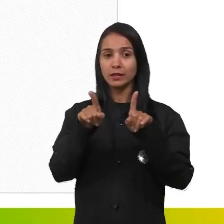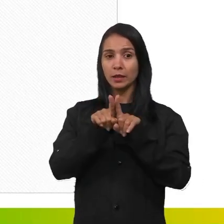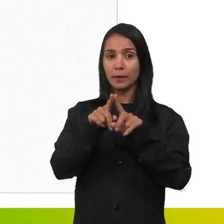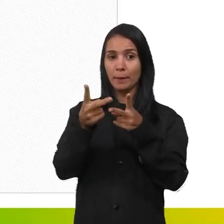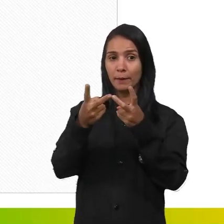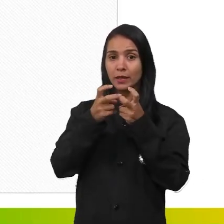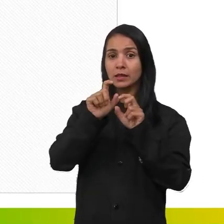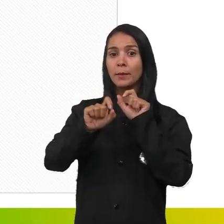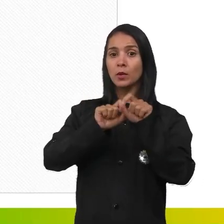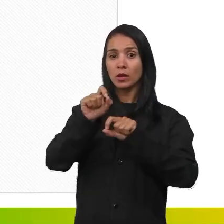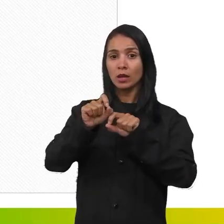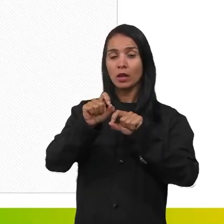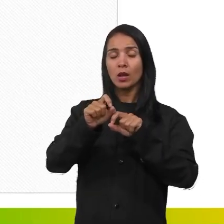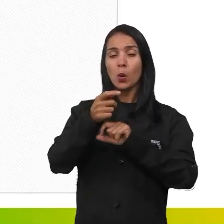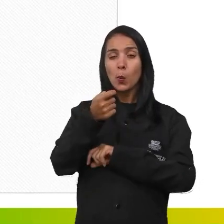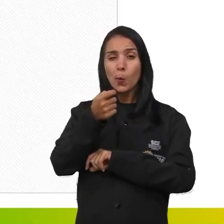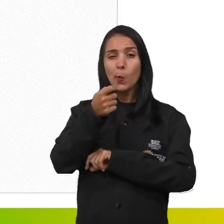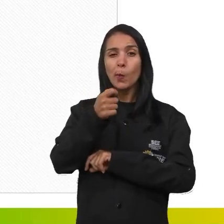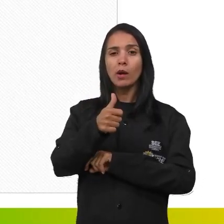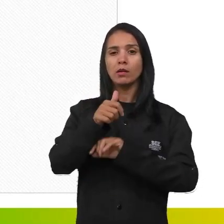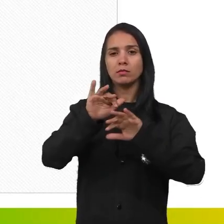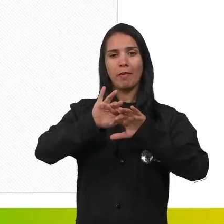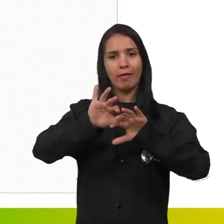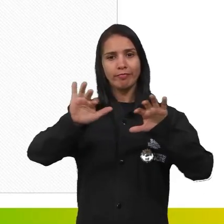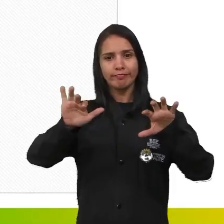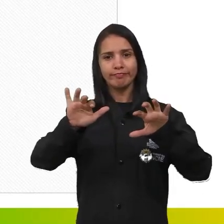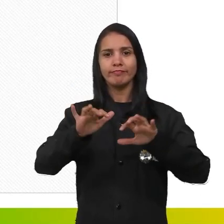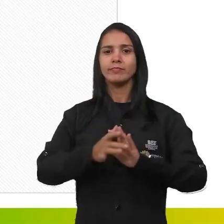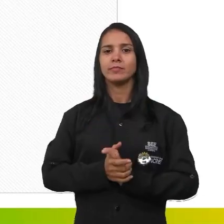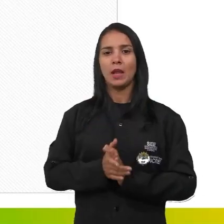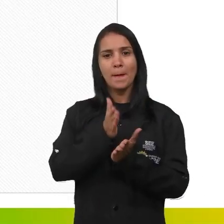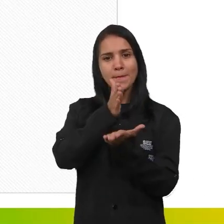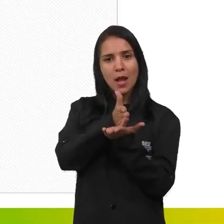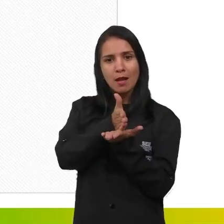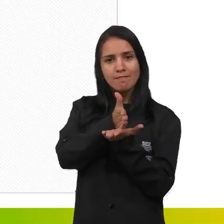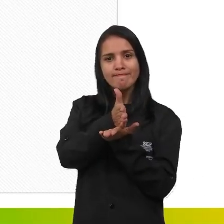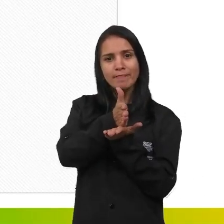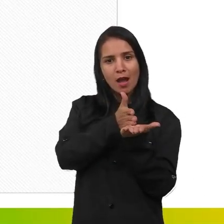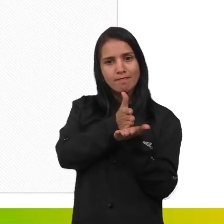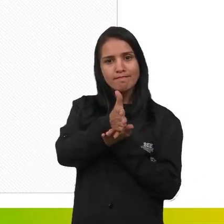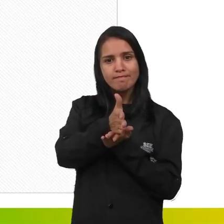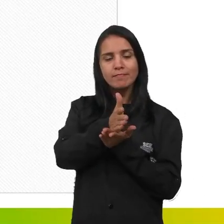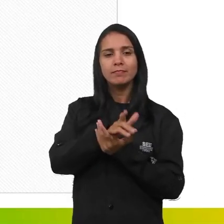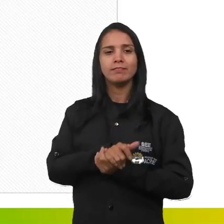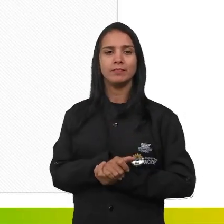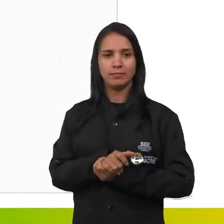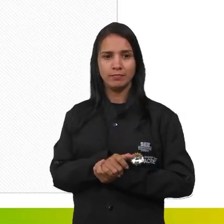a metade da população. Aqui a gente tem a população branca, que se declarou aí